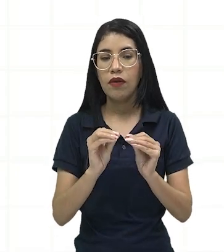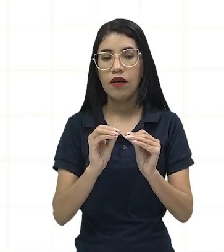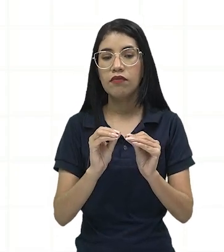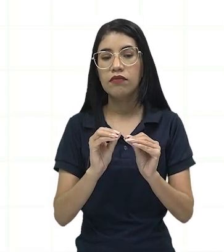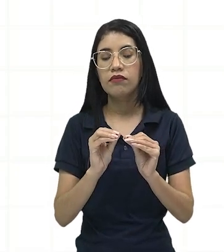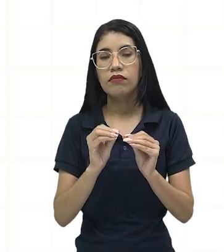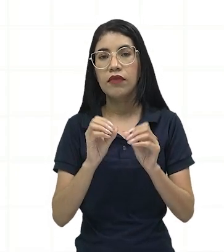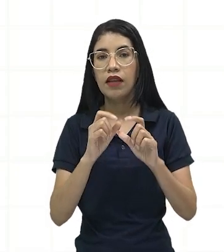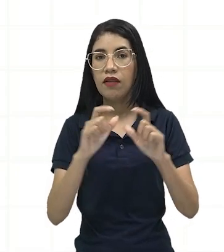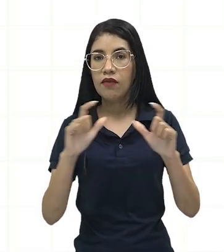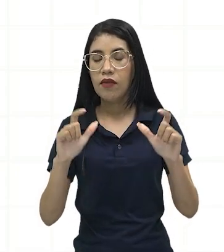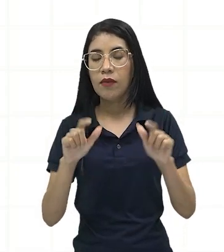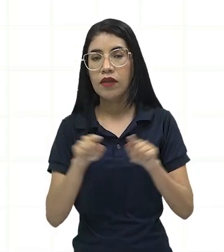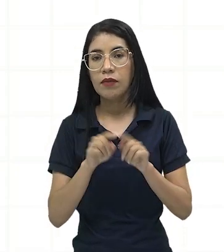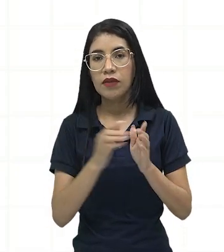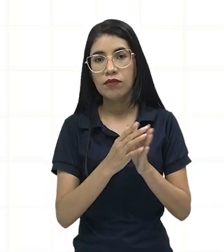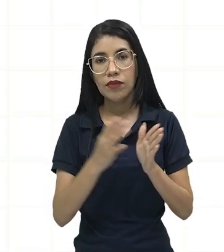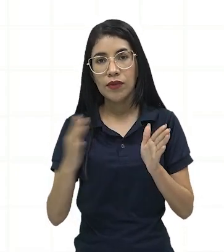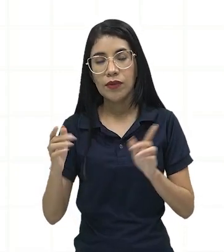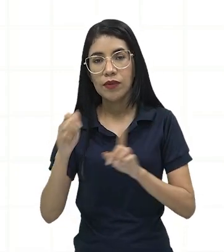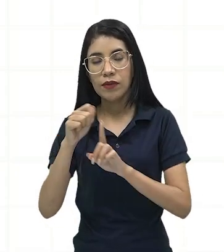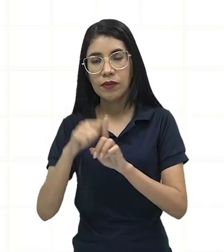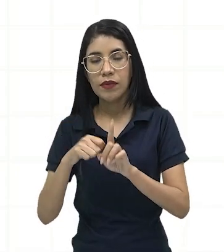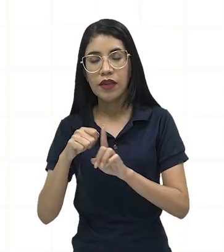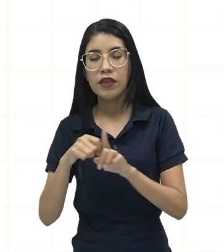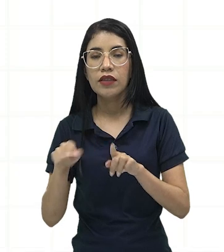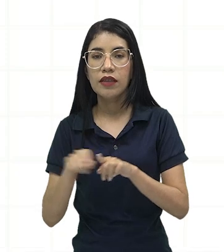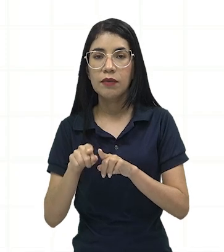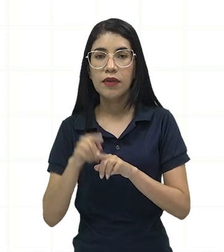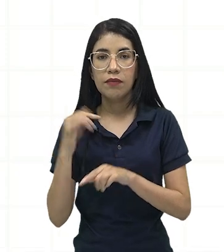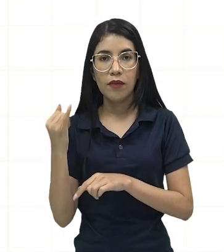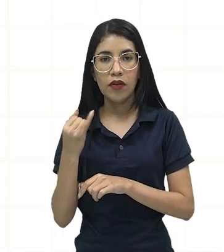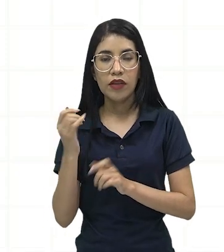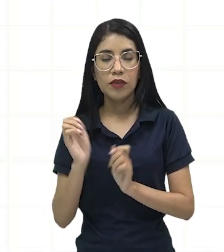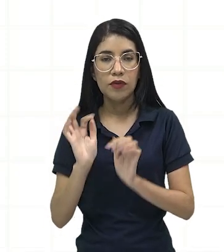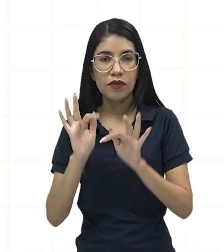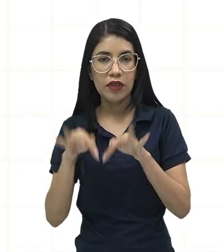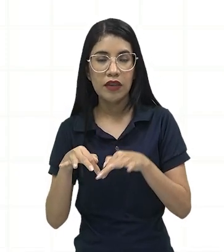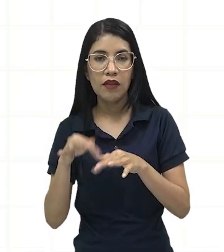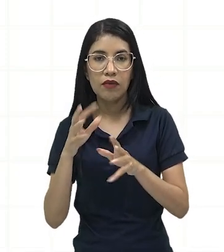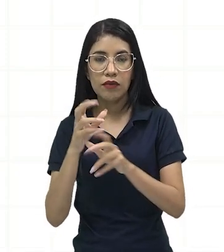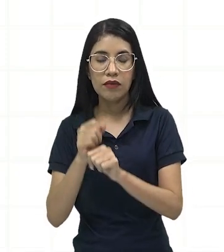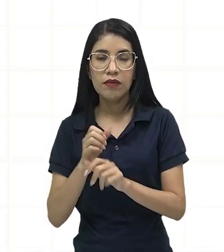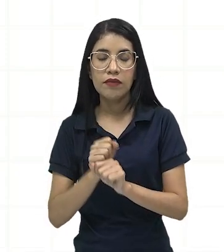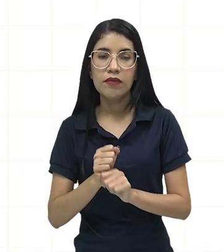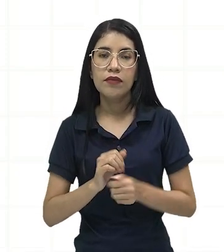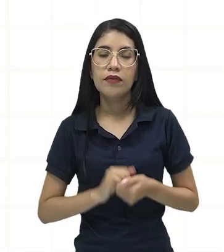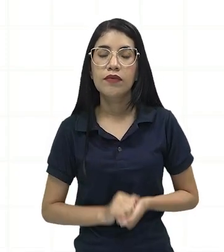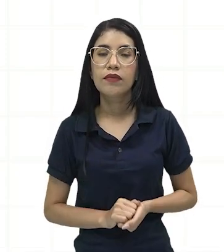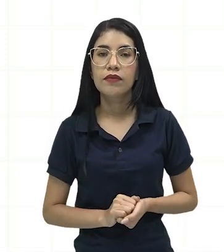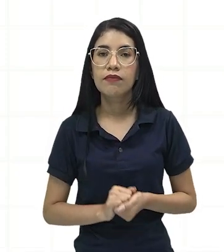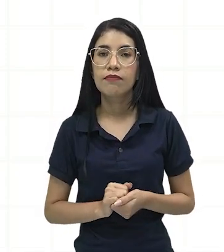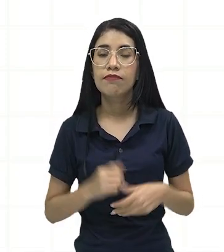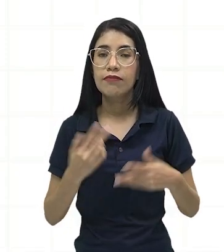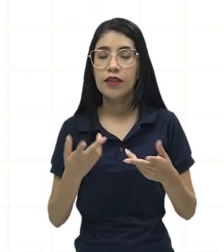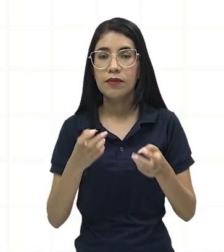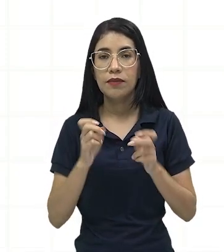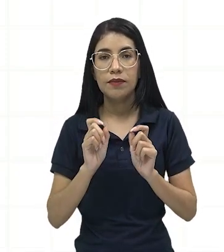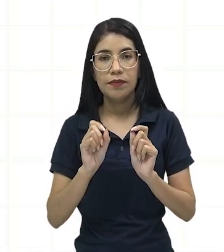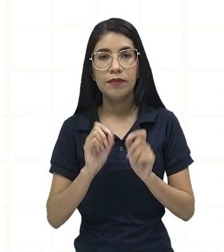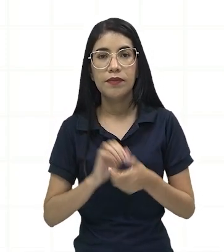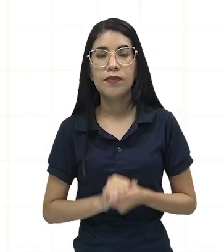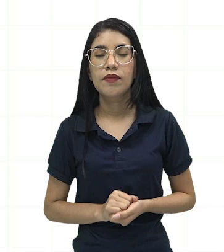eu vou utilizar ao longo do mês, porque isso vai fazer a diferença aí, né, para o meu resultado, certo? Então você observa aí